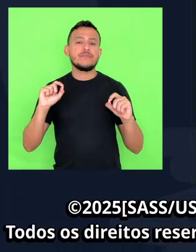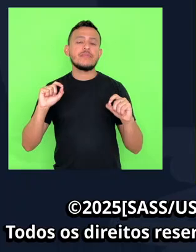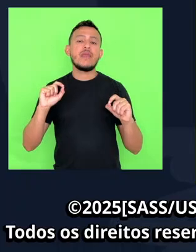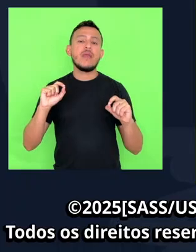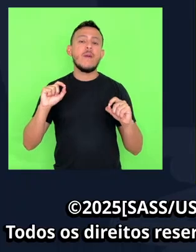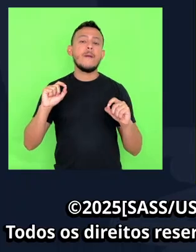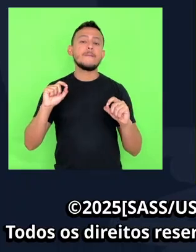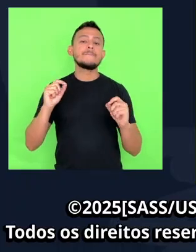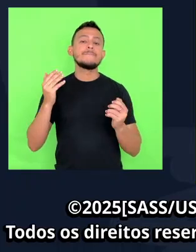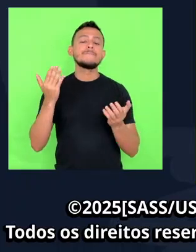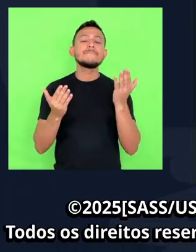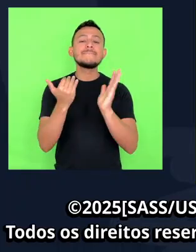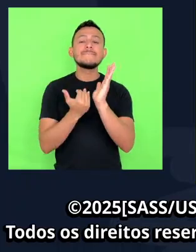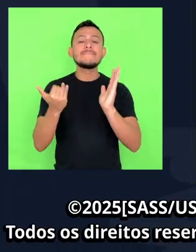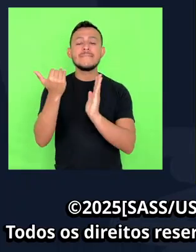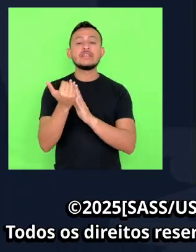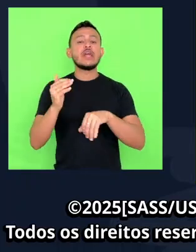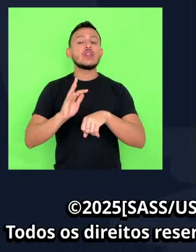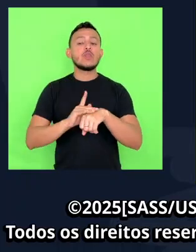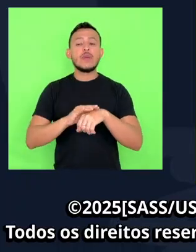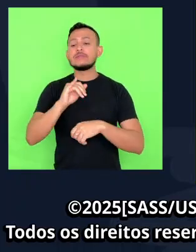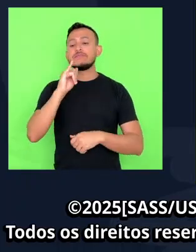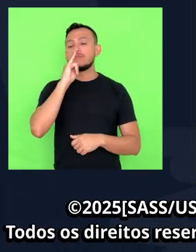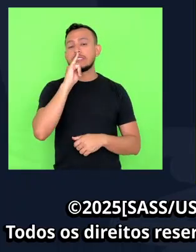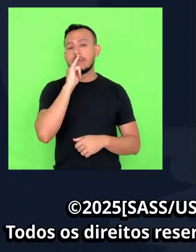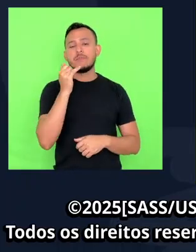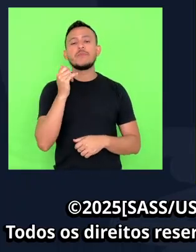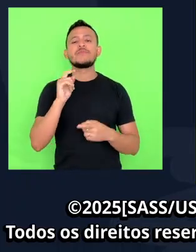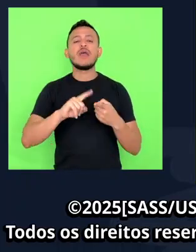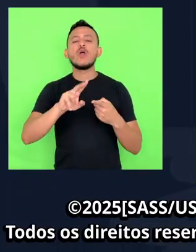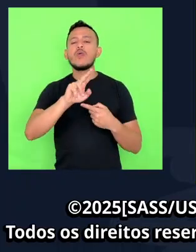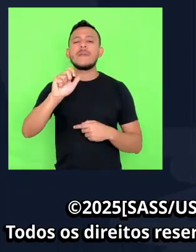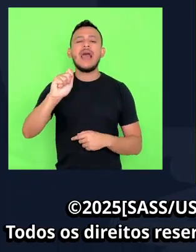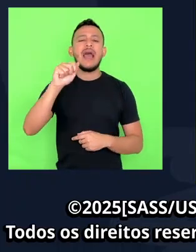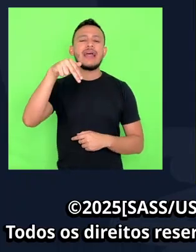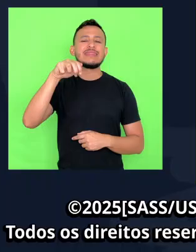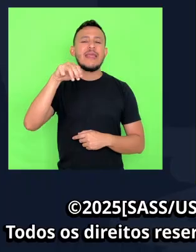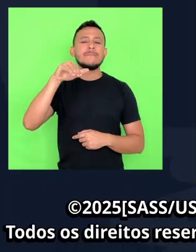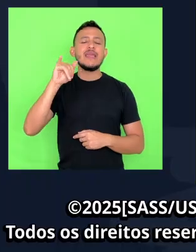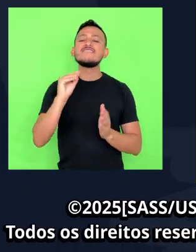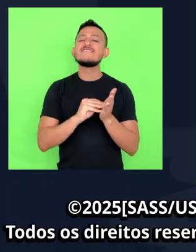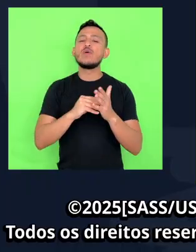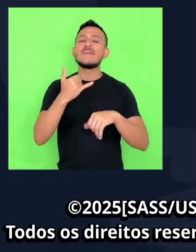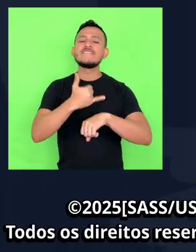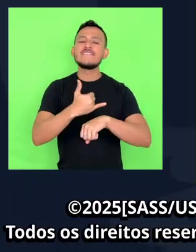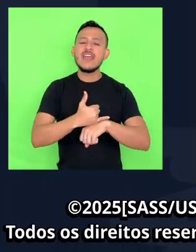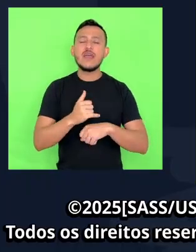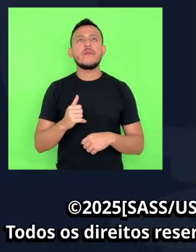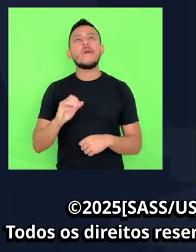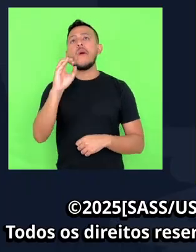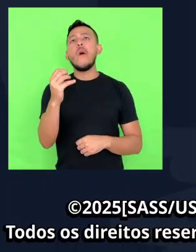com o sobrepeso as doenças carenciais, por exemplo, anemia, que é deficiência de ferro, ou